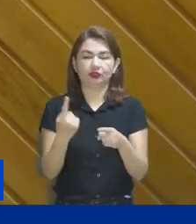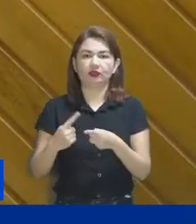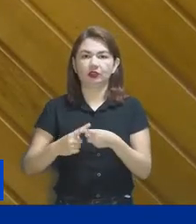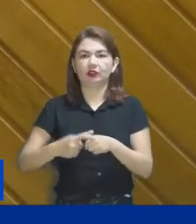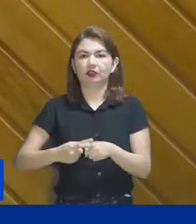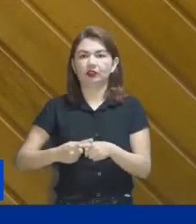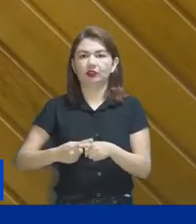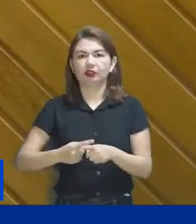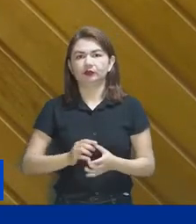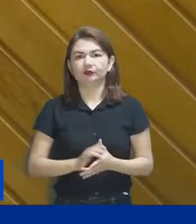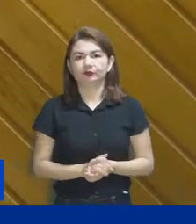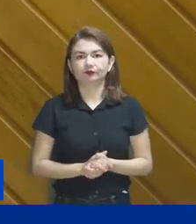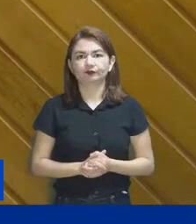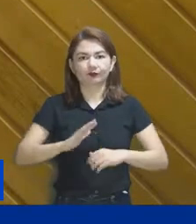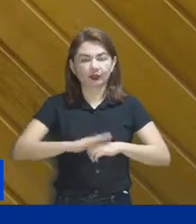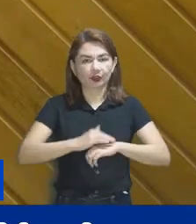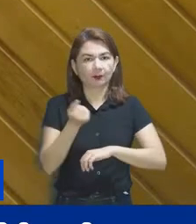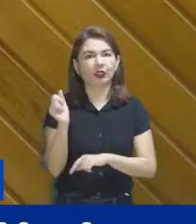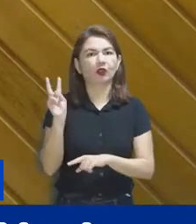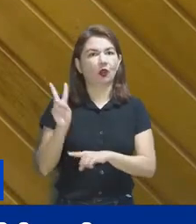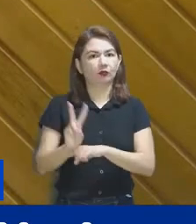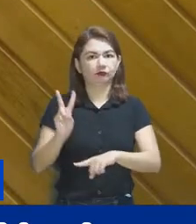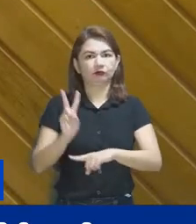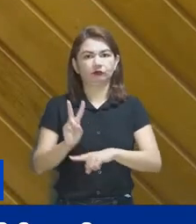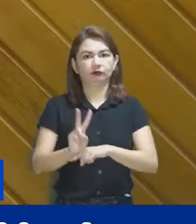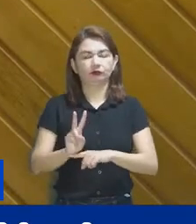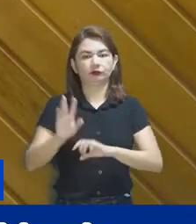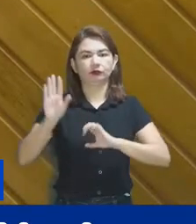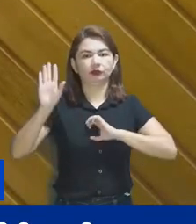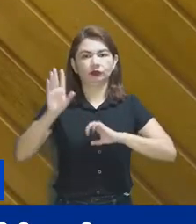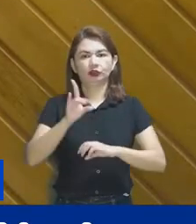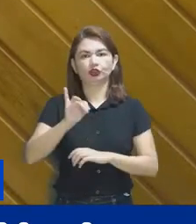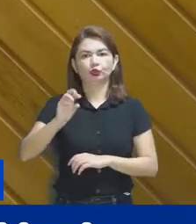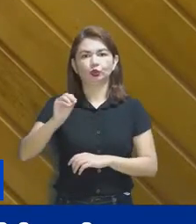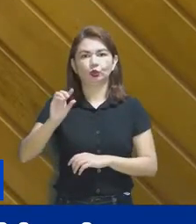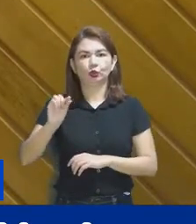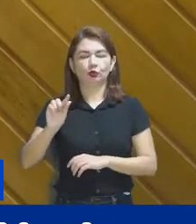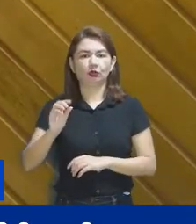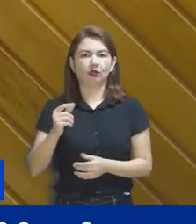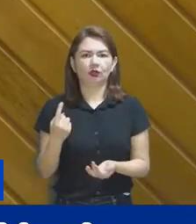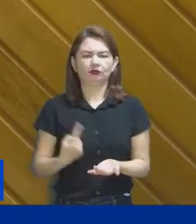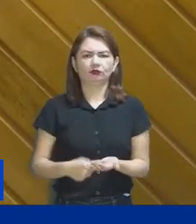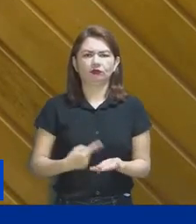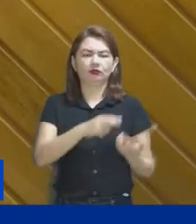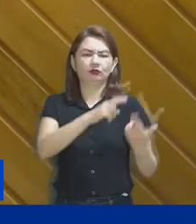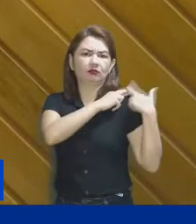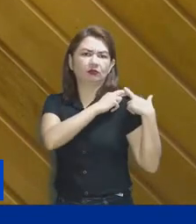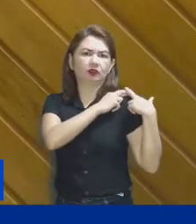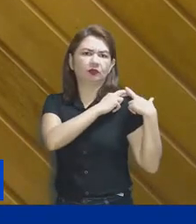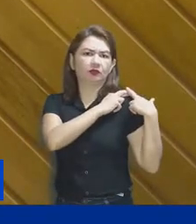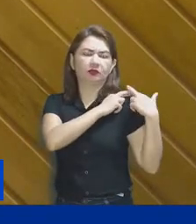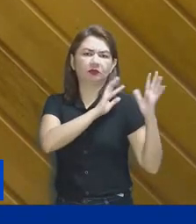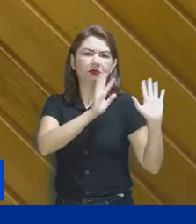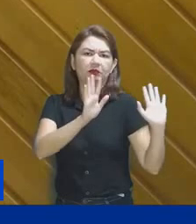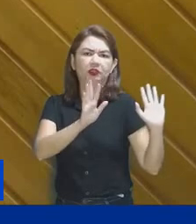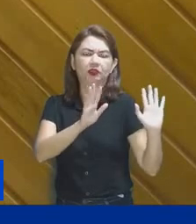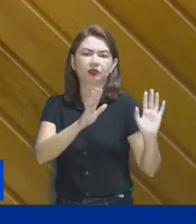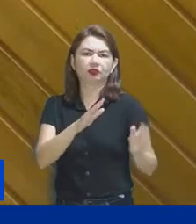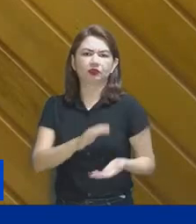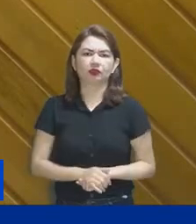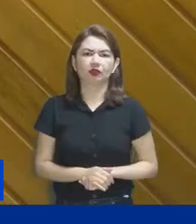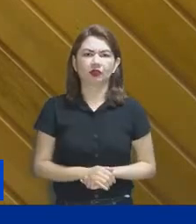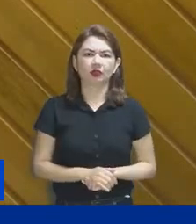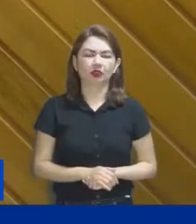impossibilitou a melhor defesa do Diogo Venceslau, como não foi prestado compromisso pelo delegado. O delegado ele